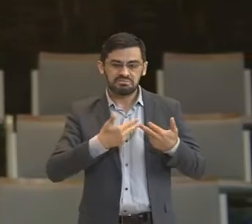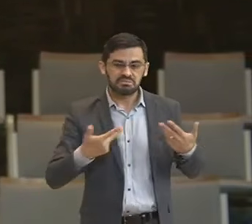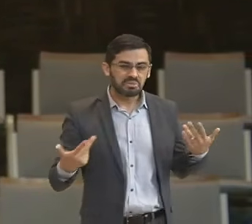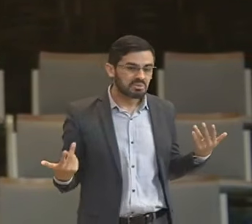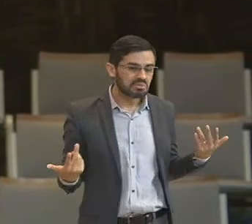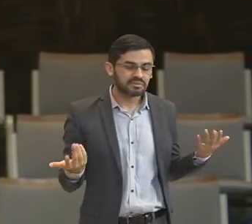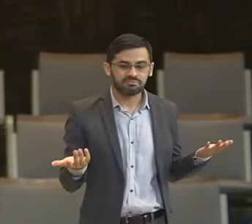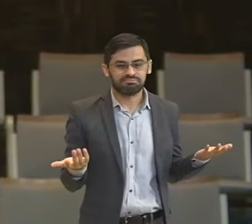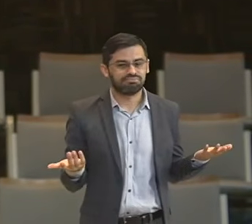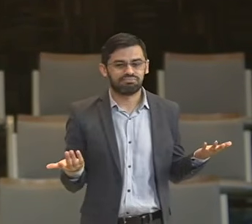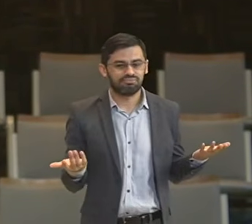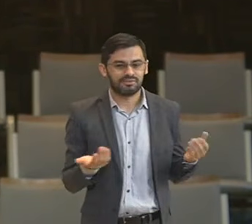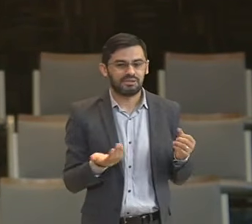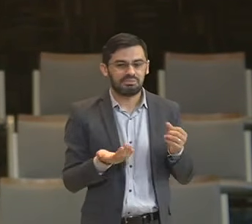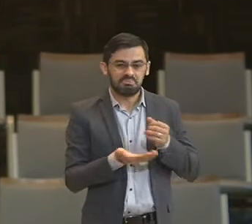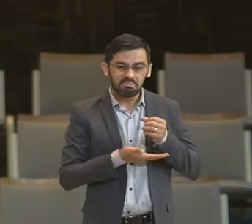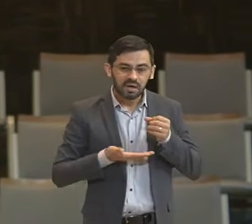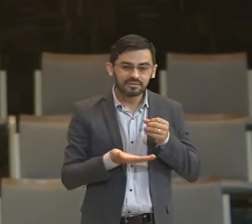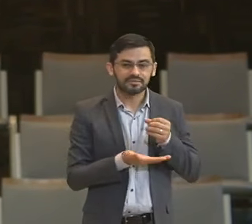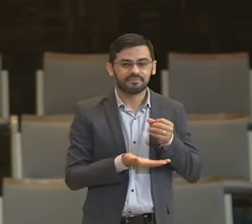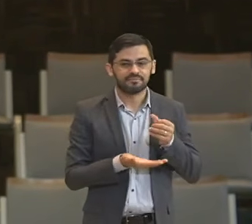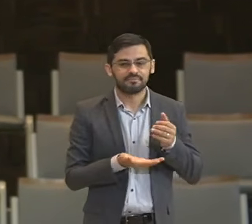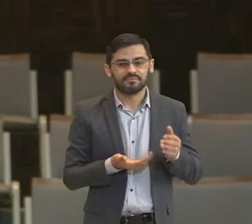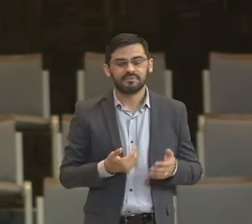simplesmente importante.